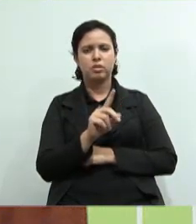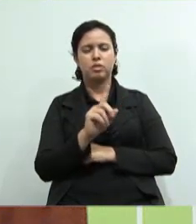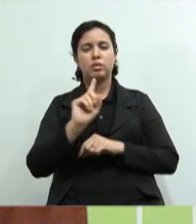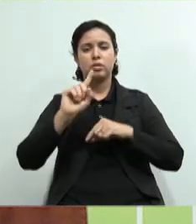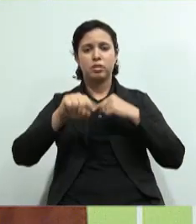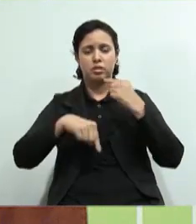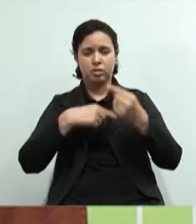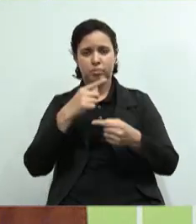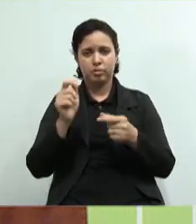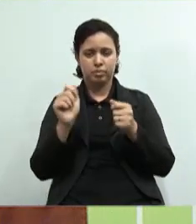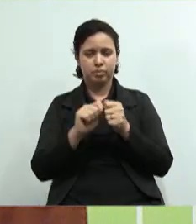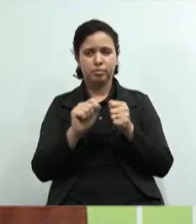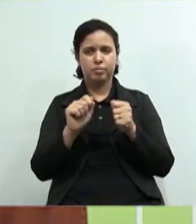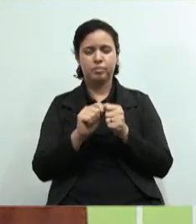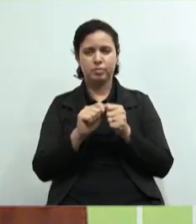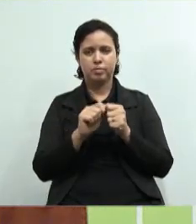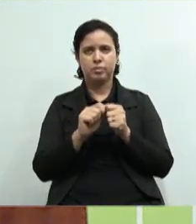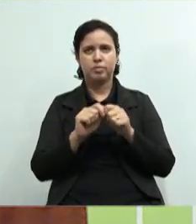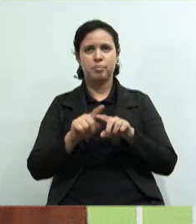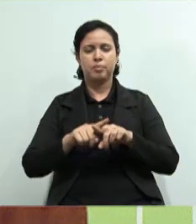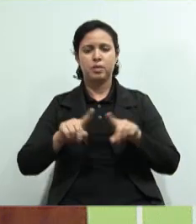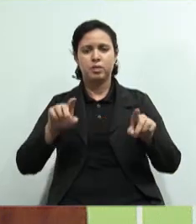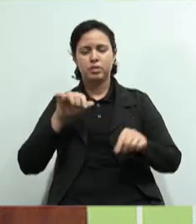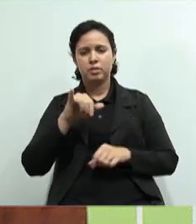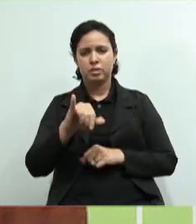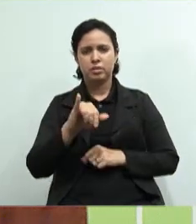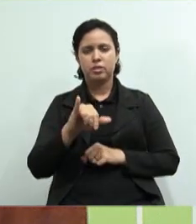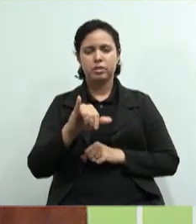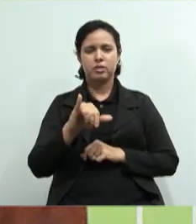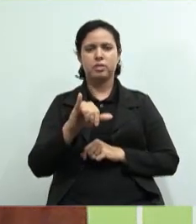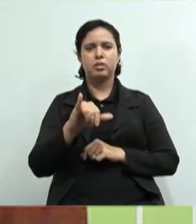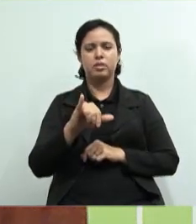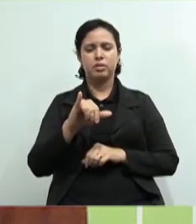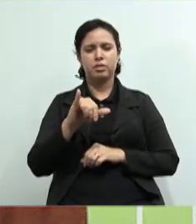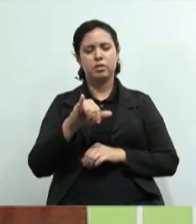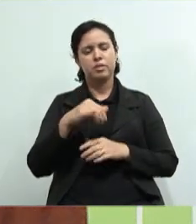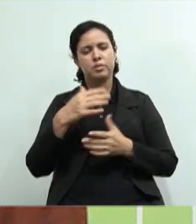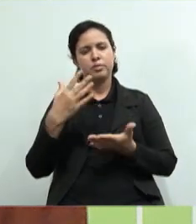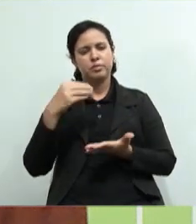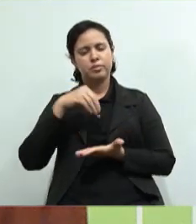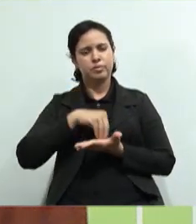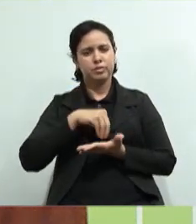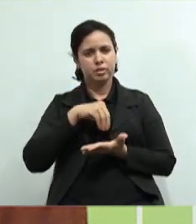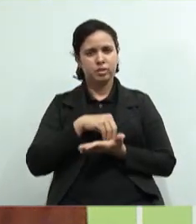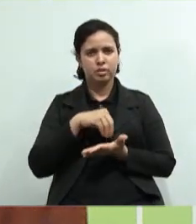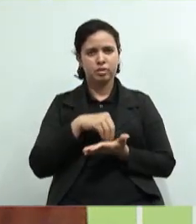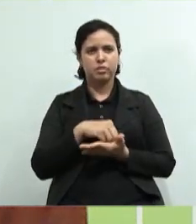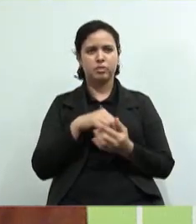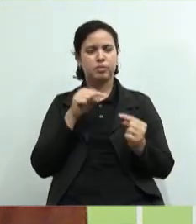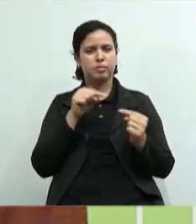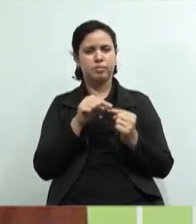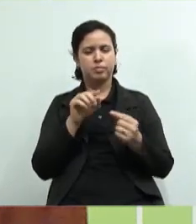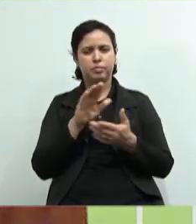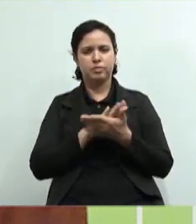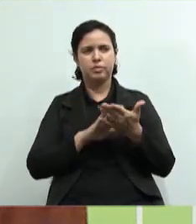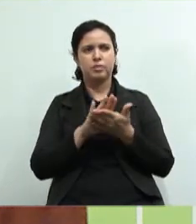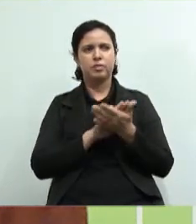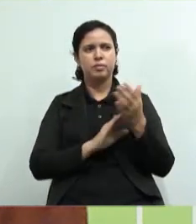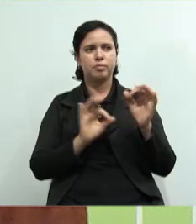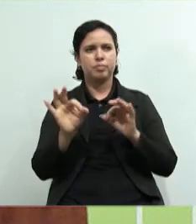gente vai agir. Agora, se realmente não está de acordo com aquilo que foi